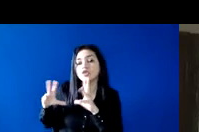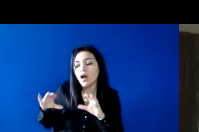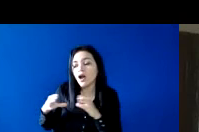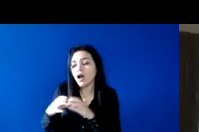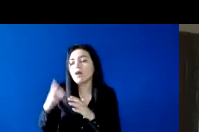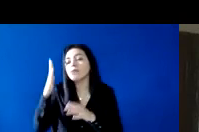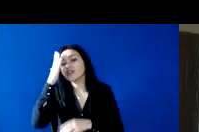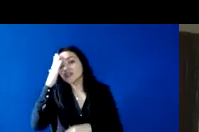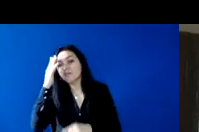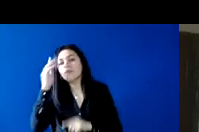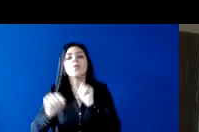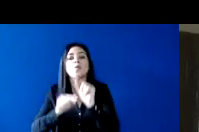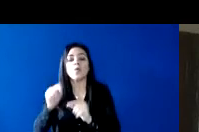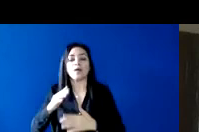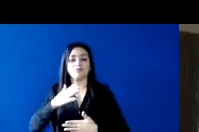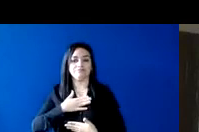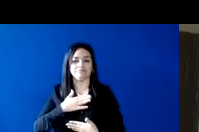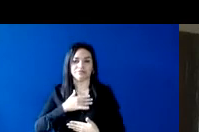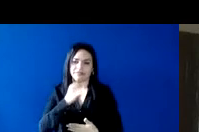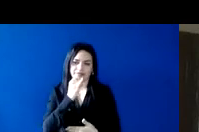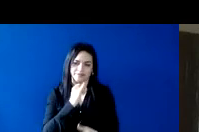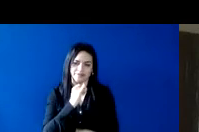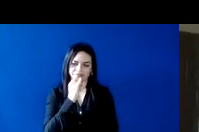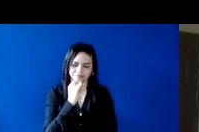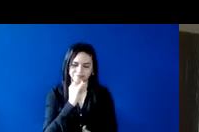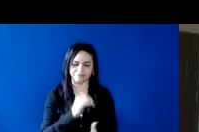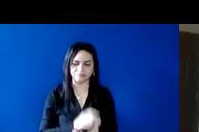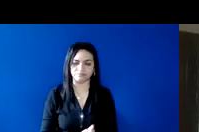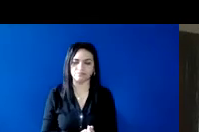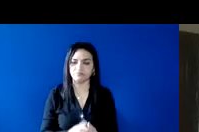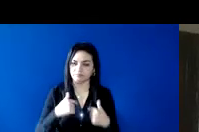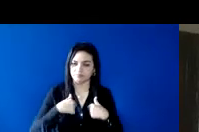saiba que quando eu